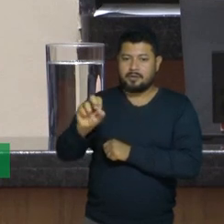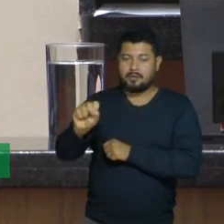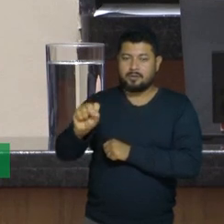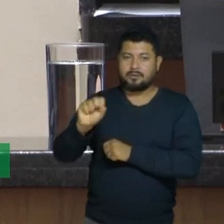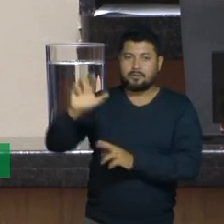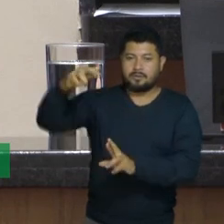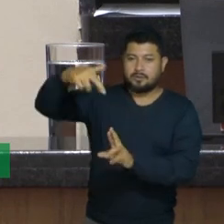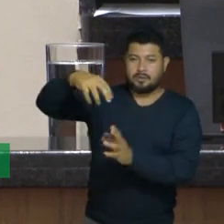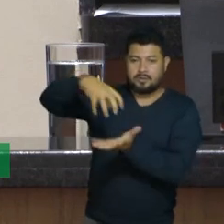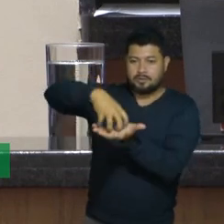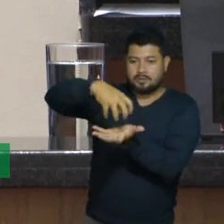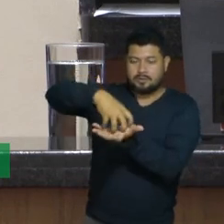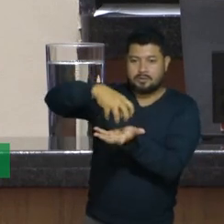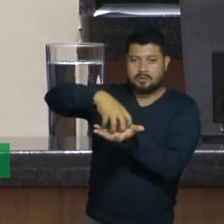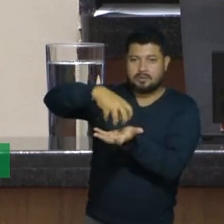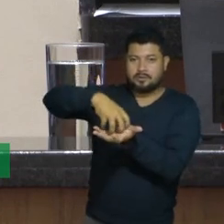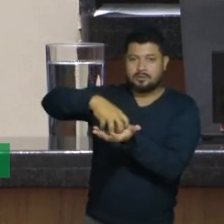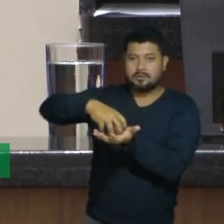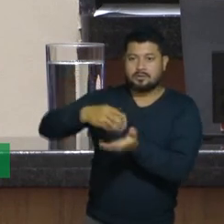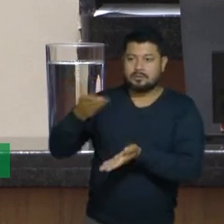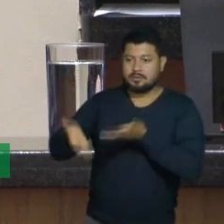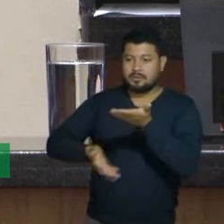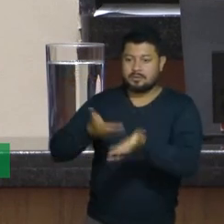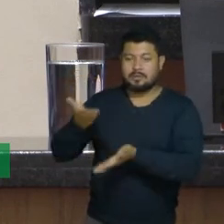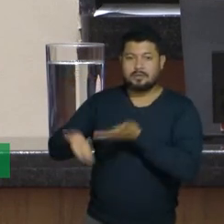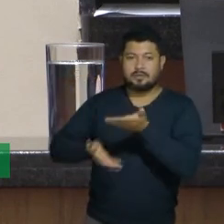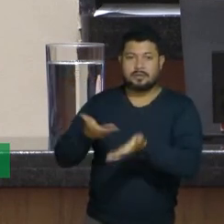Especializado de Assistência Social.